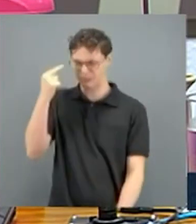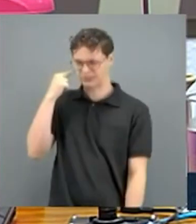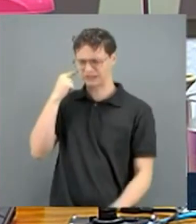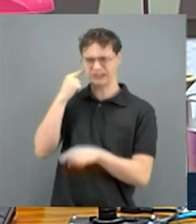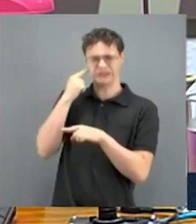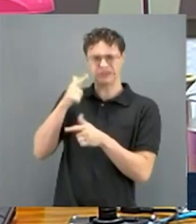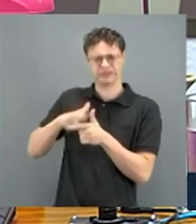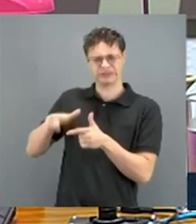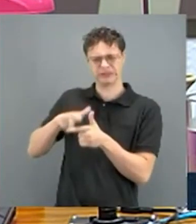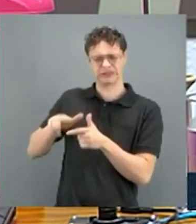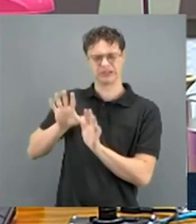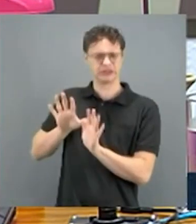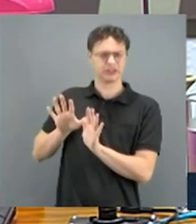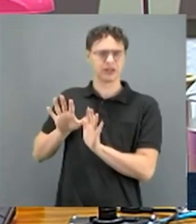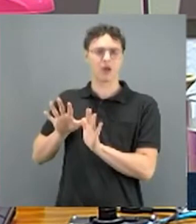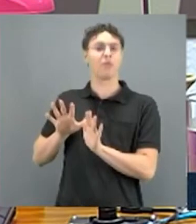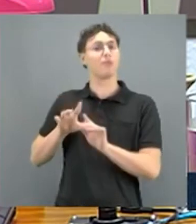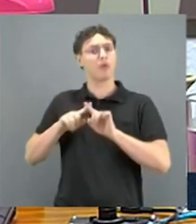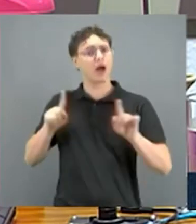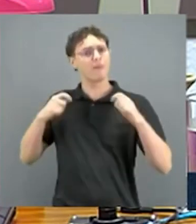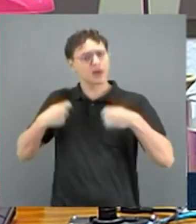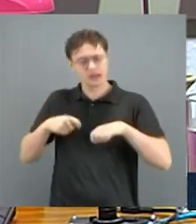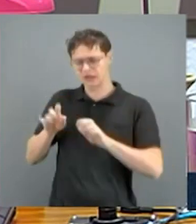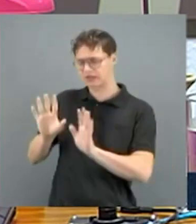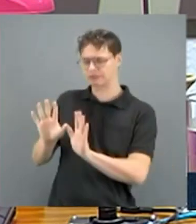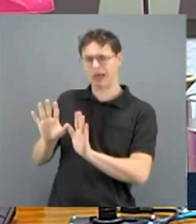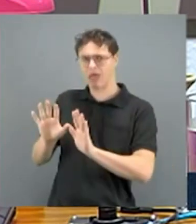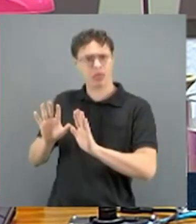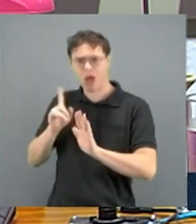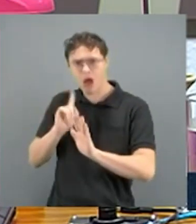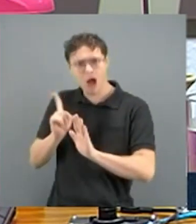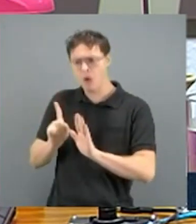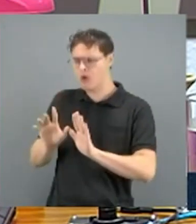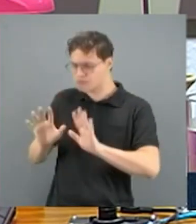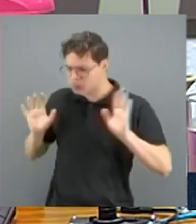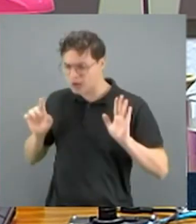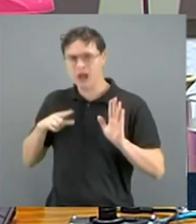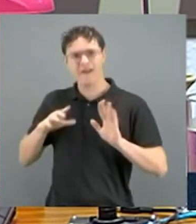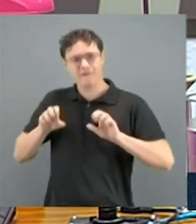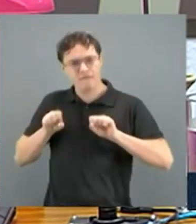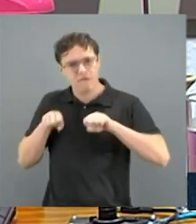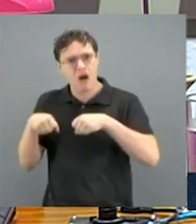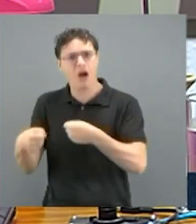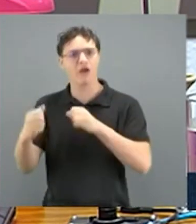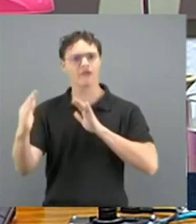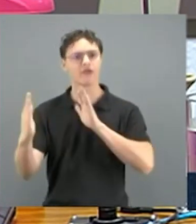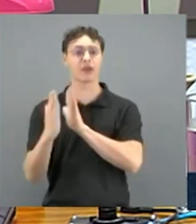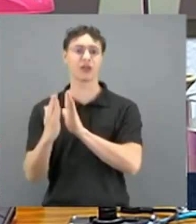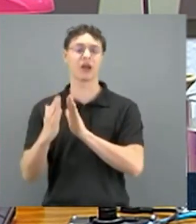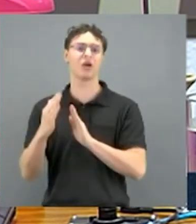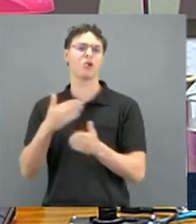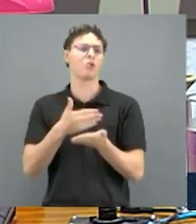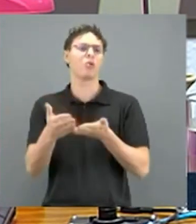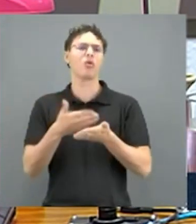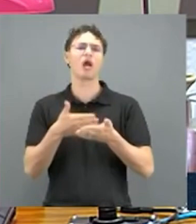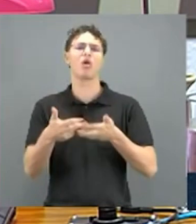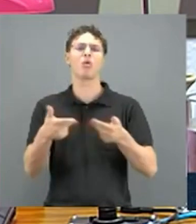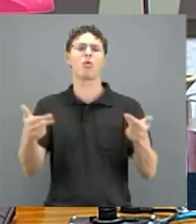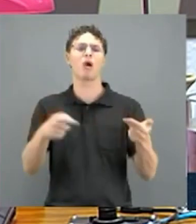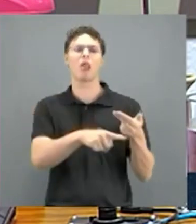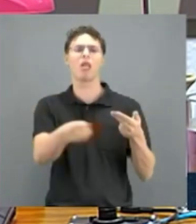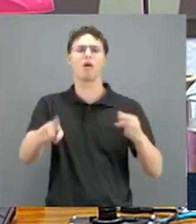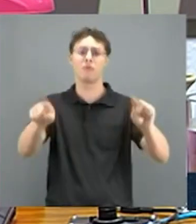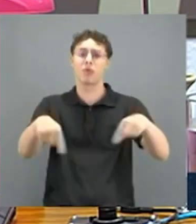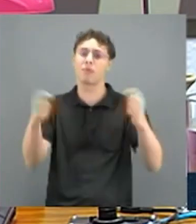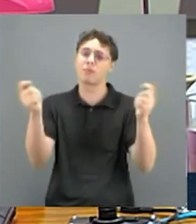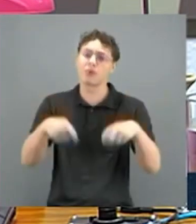afirmou que gestores da Conab da Embrapa do Instituto Nacional de colonização e reforma agrária ou Incra e